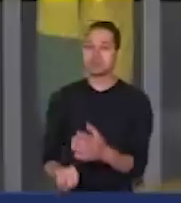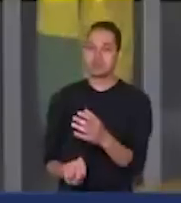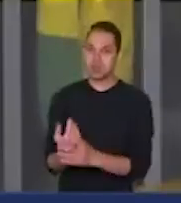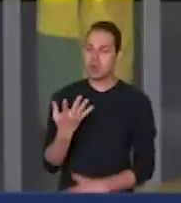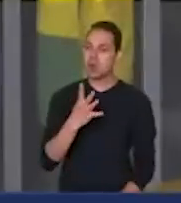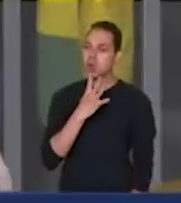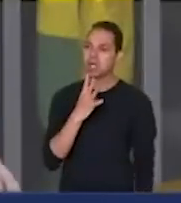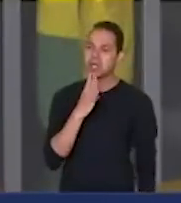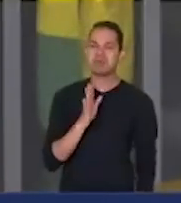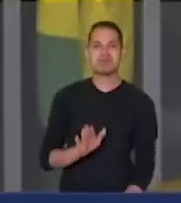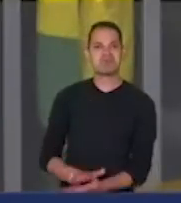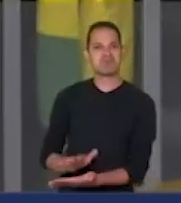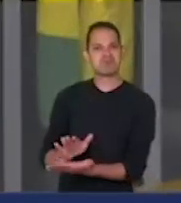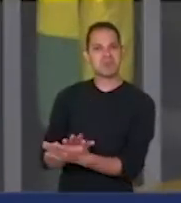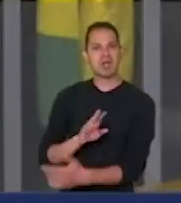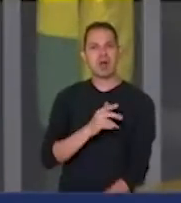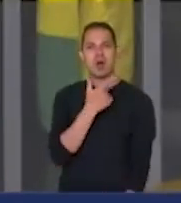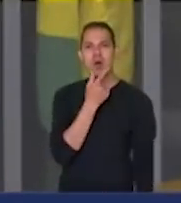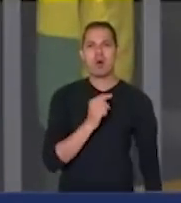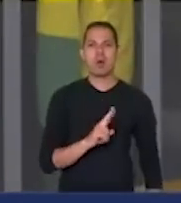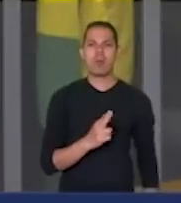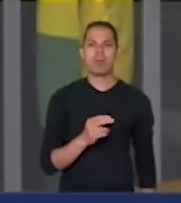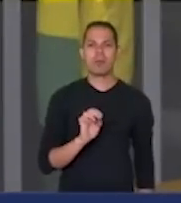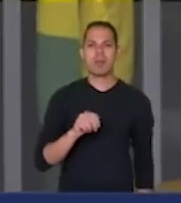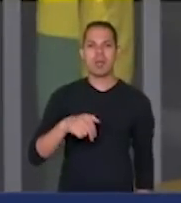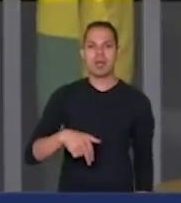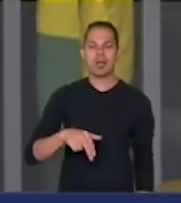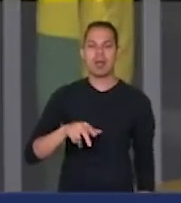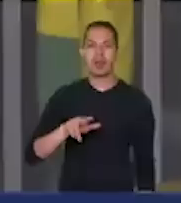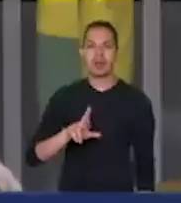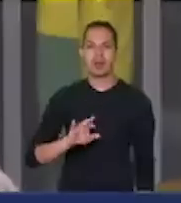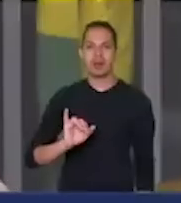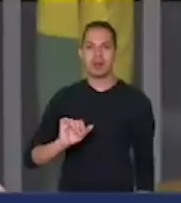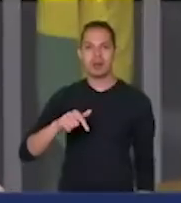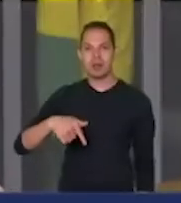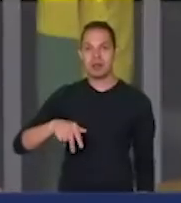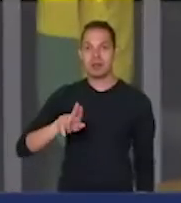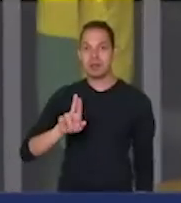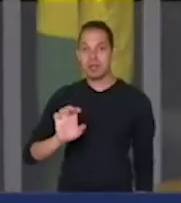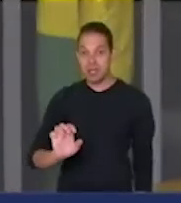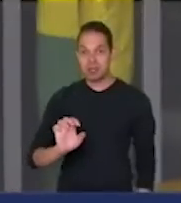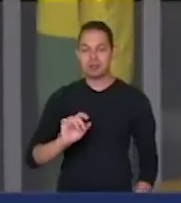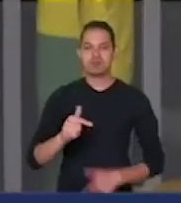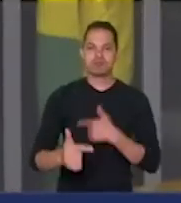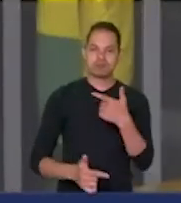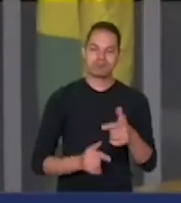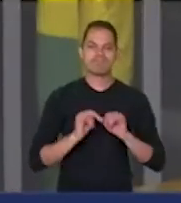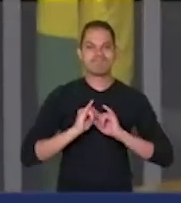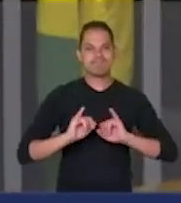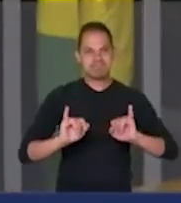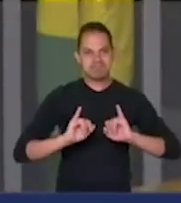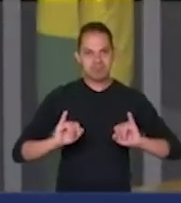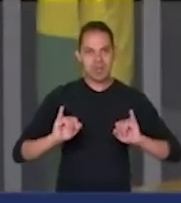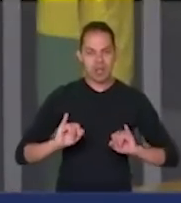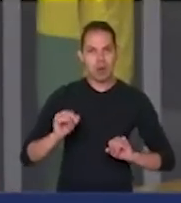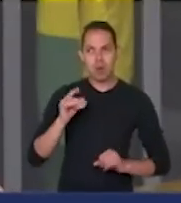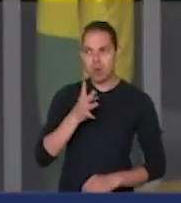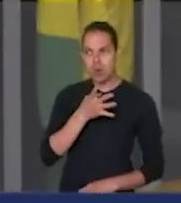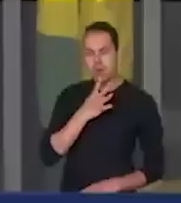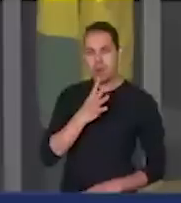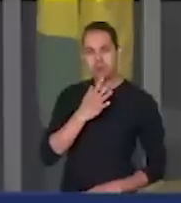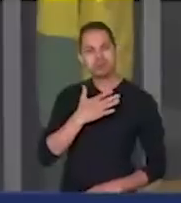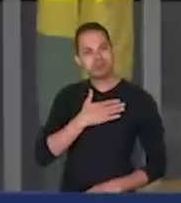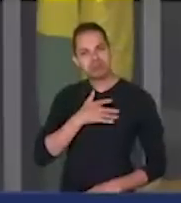Viana e dos demais que fazem deste trabalho de comunicação no nosso país um trabalho tão relevante